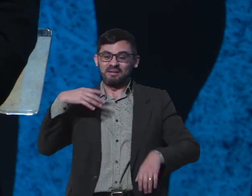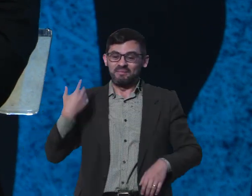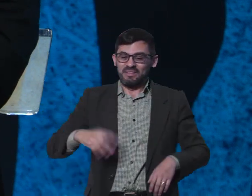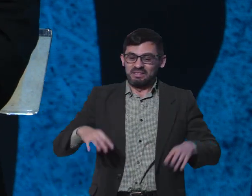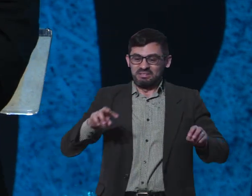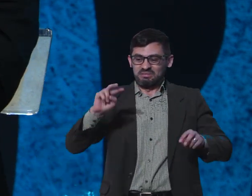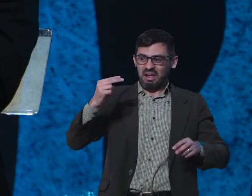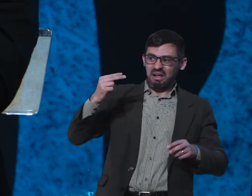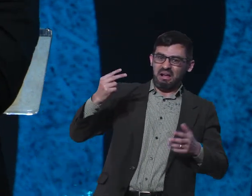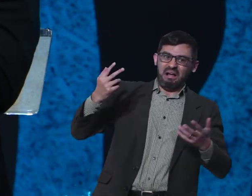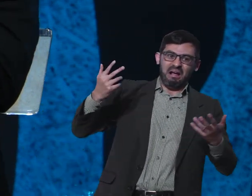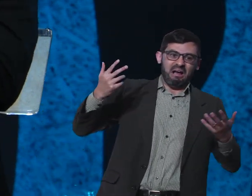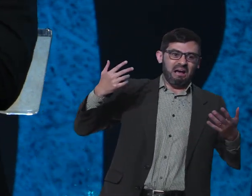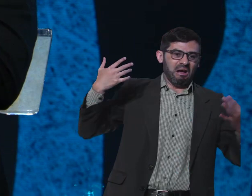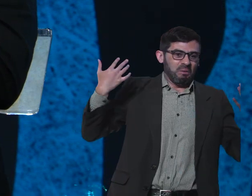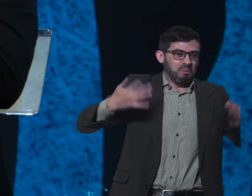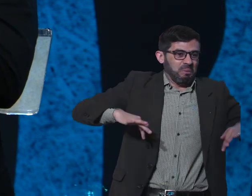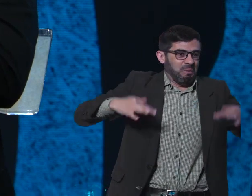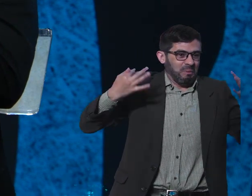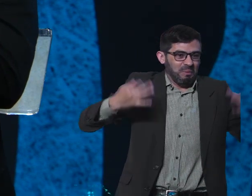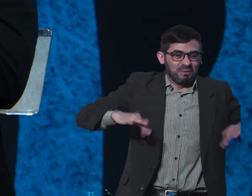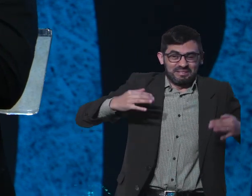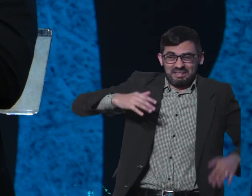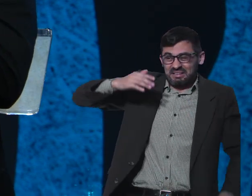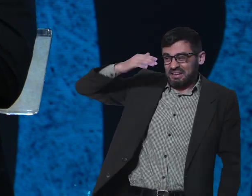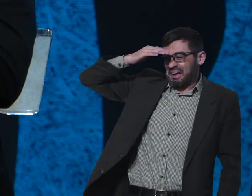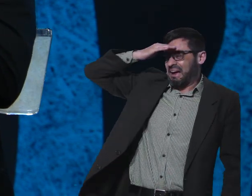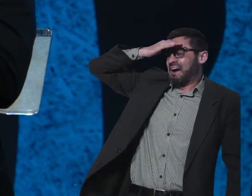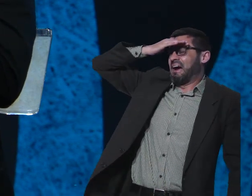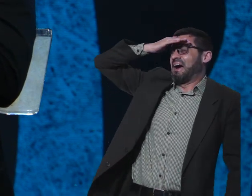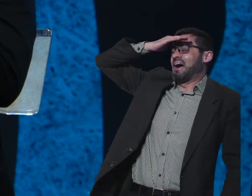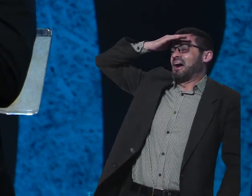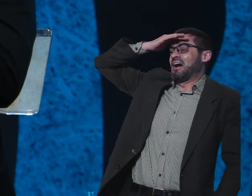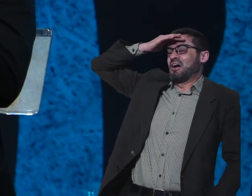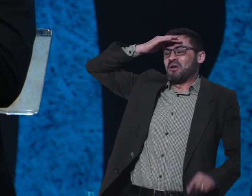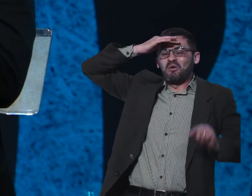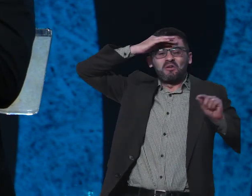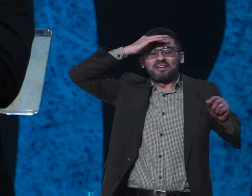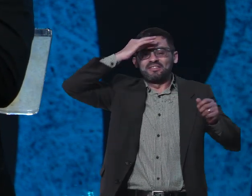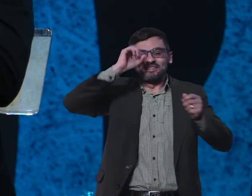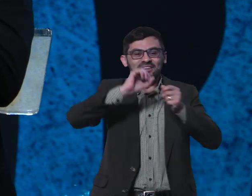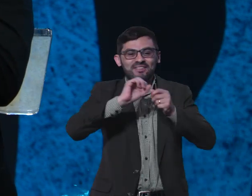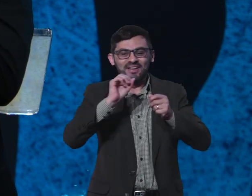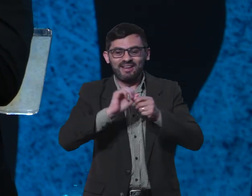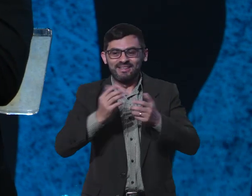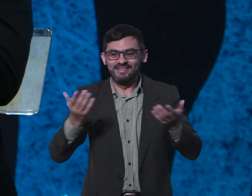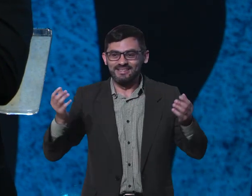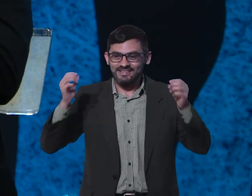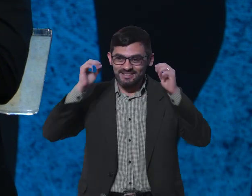olhando para mim, colocando a mão na cabeça dela e dizendo: o que você fez?